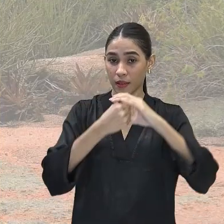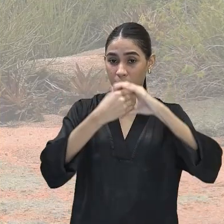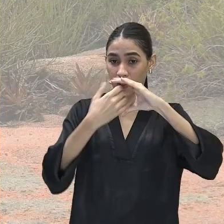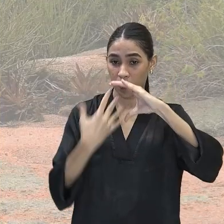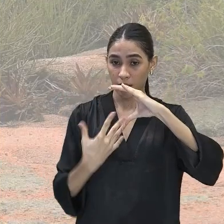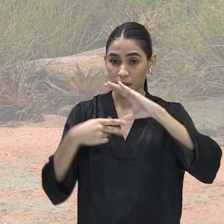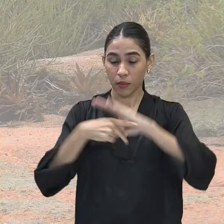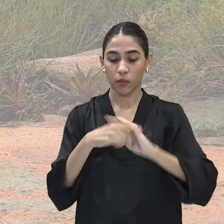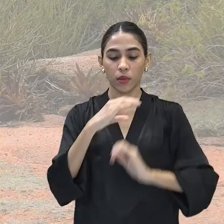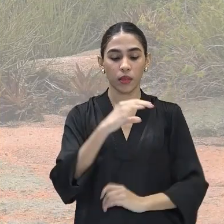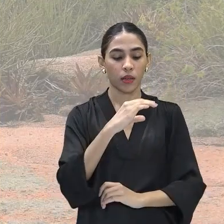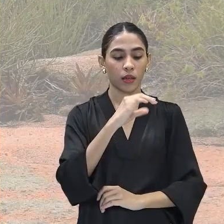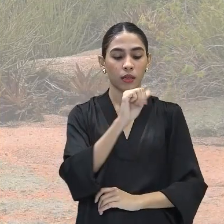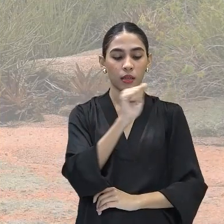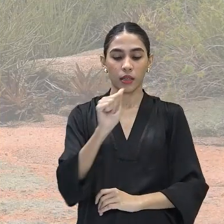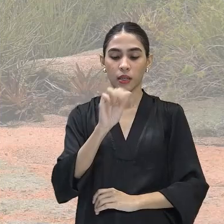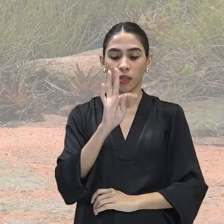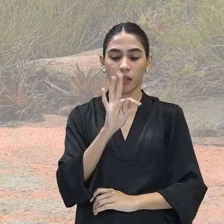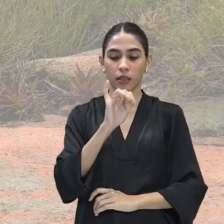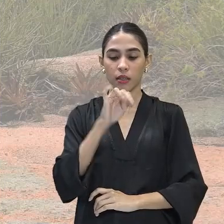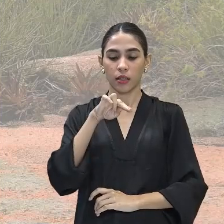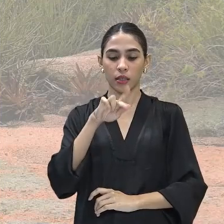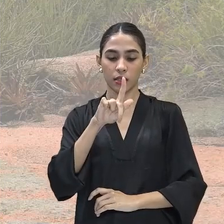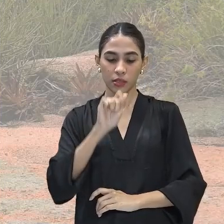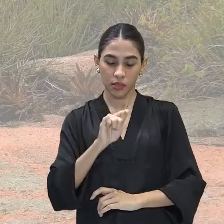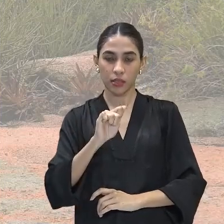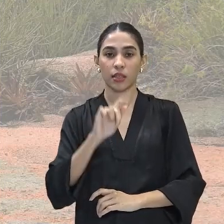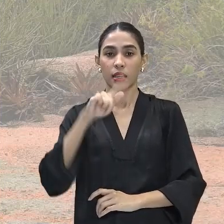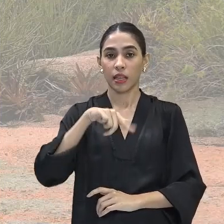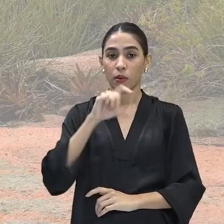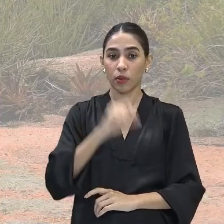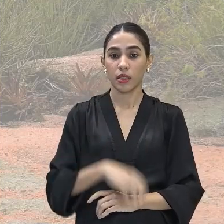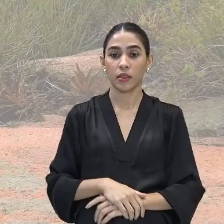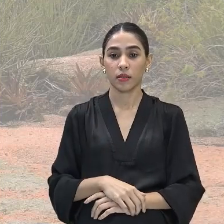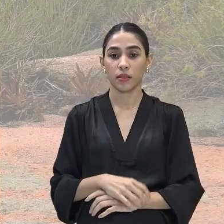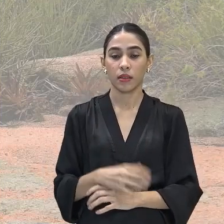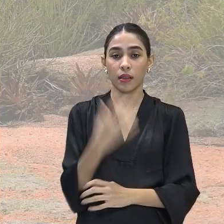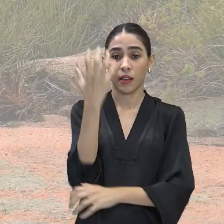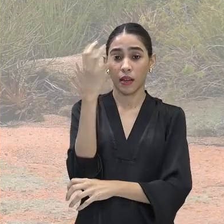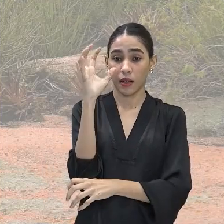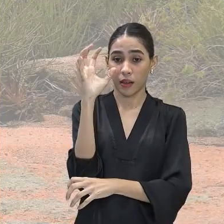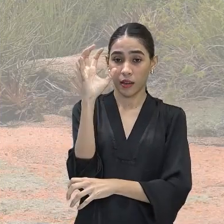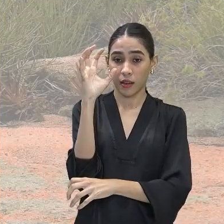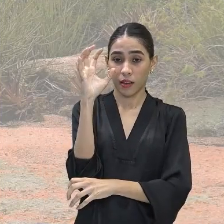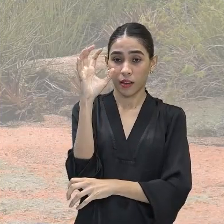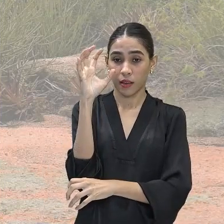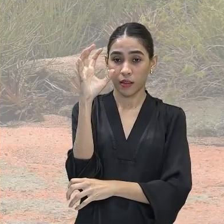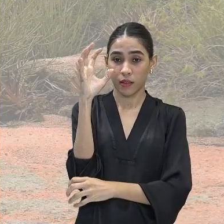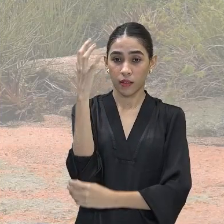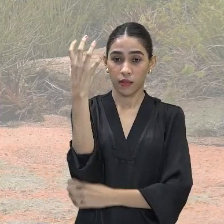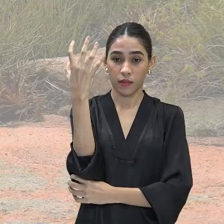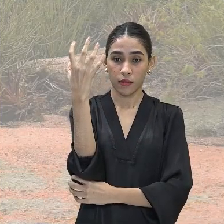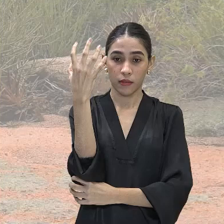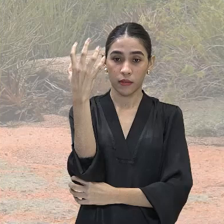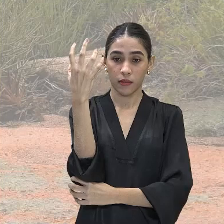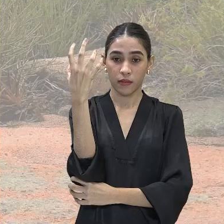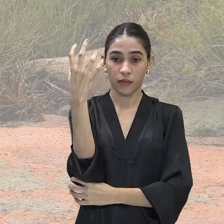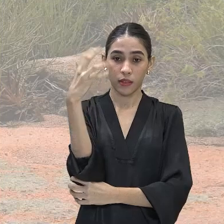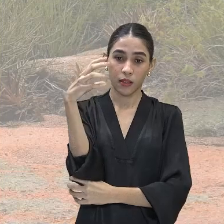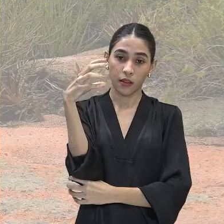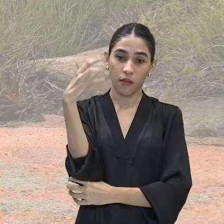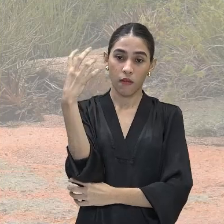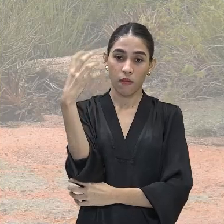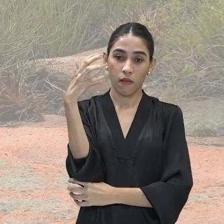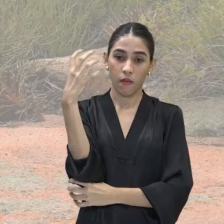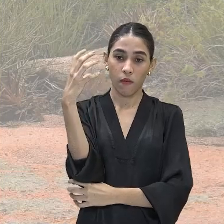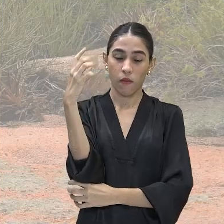da Caatinga, né? Quando a gente fala da Caatinga, que são os cactos, né? A gente observa bem aqui ao lado os cactos. São plantas